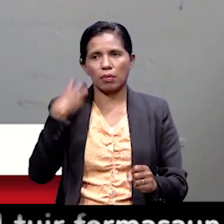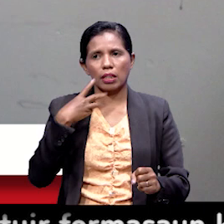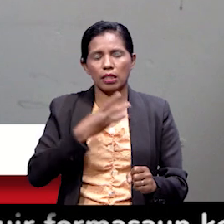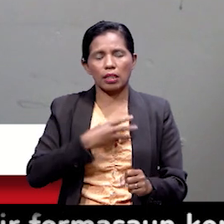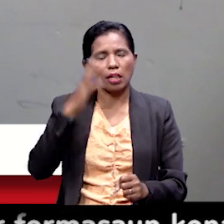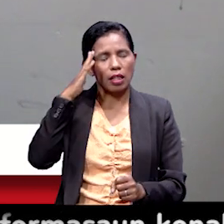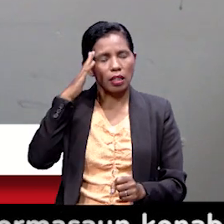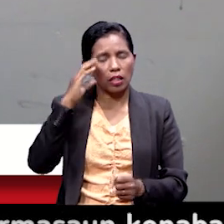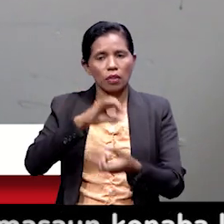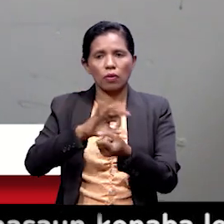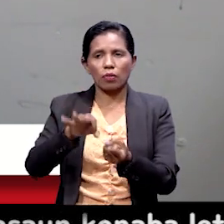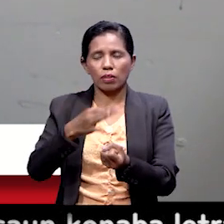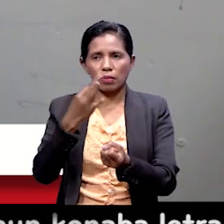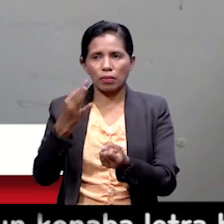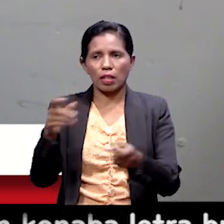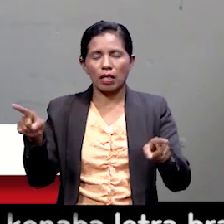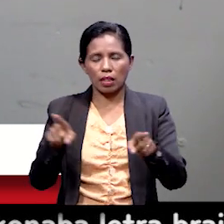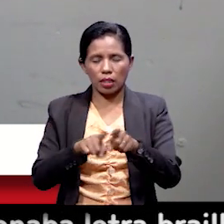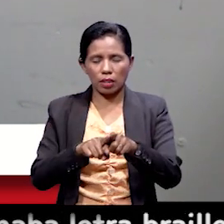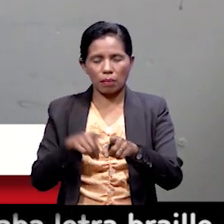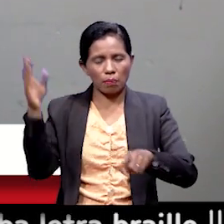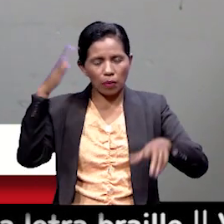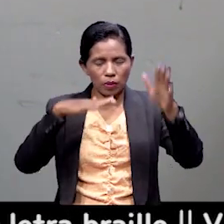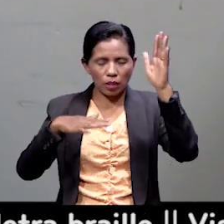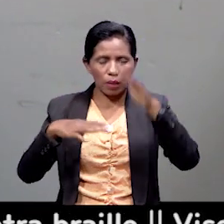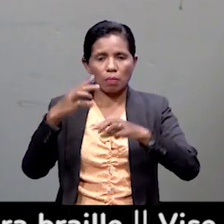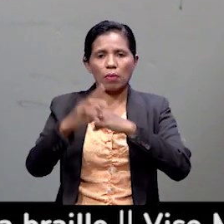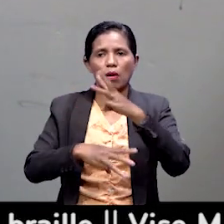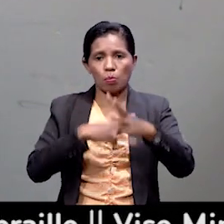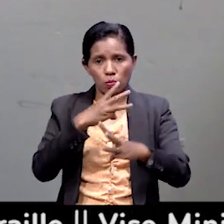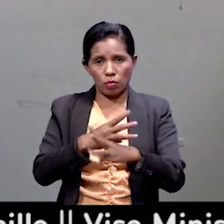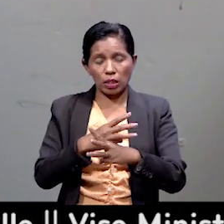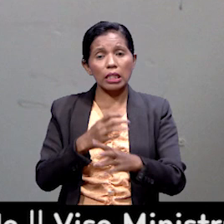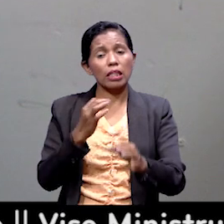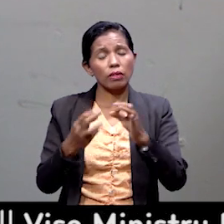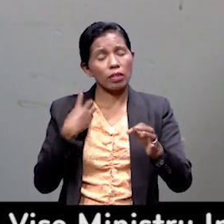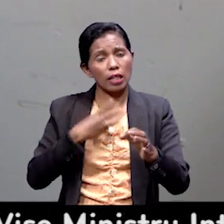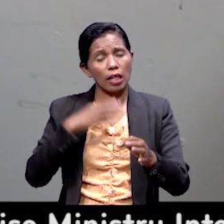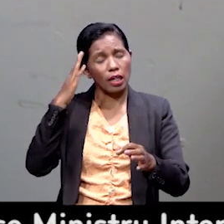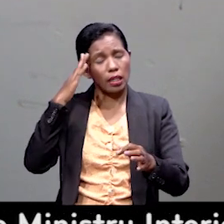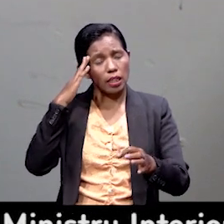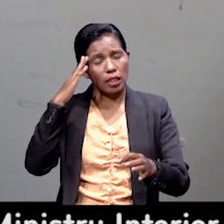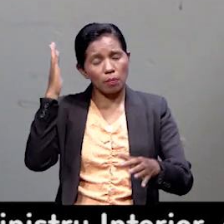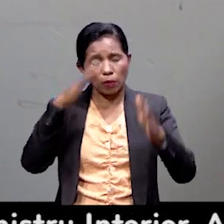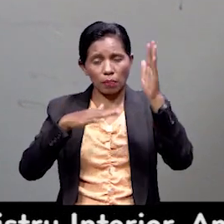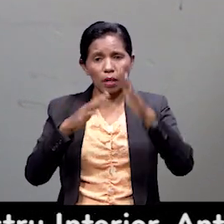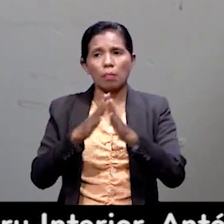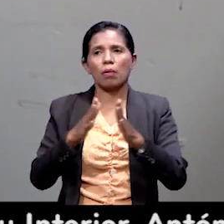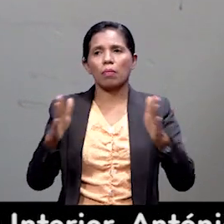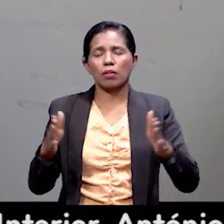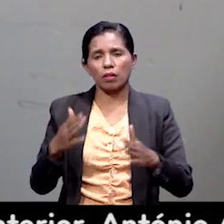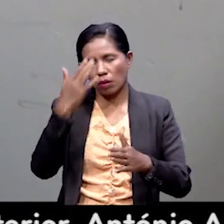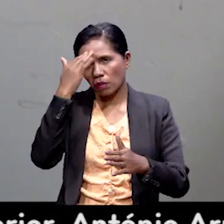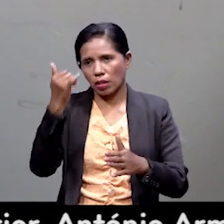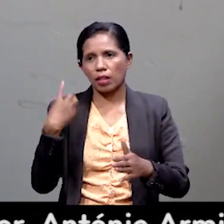então cada covid nem né, sai problema para mundo se ita tem então covid nem sai problema boa tamba sama kita tem que usar aumenta o cimento